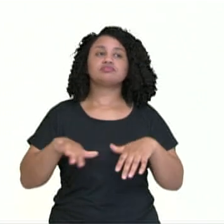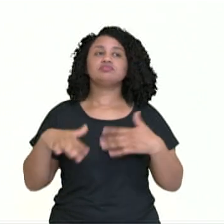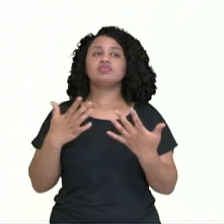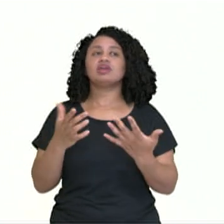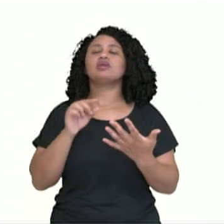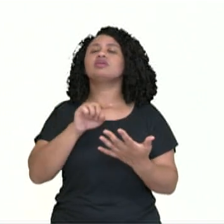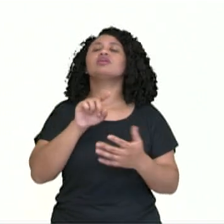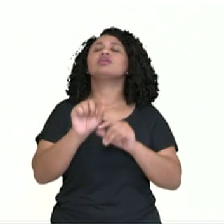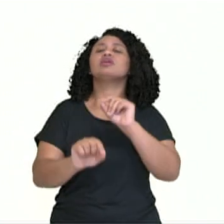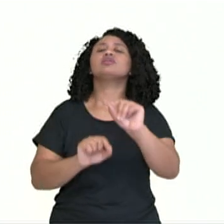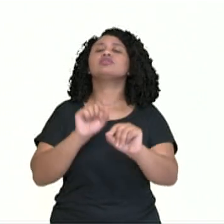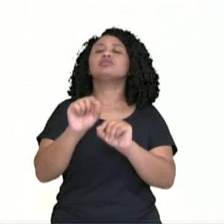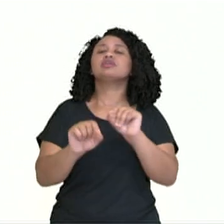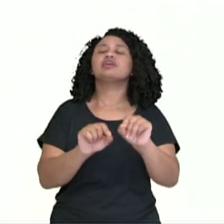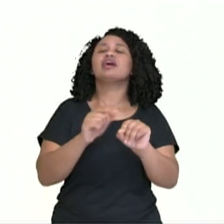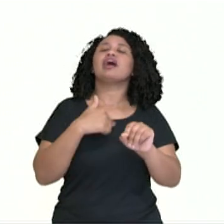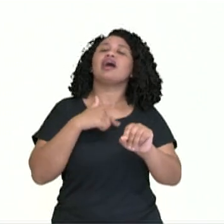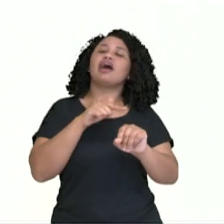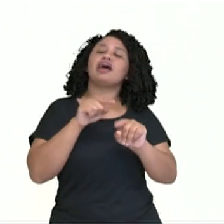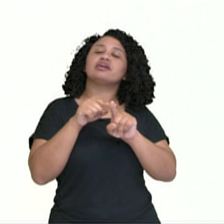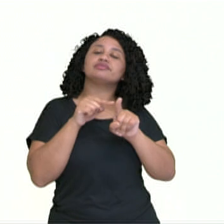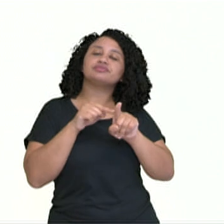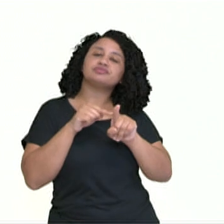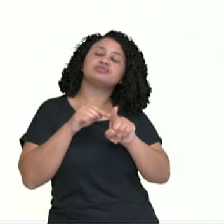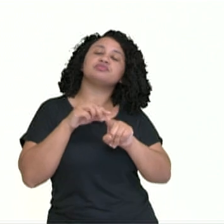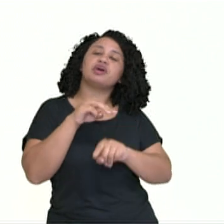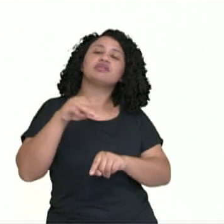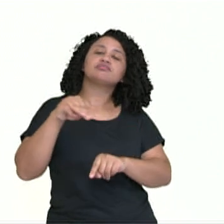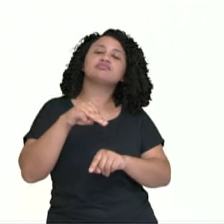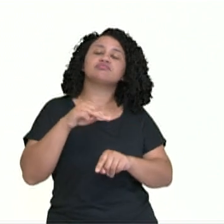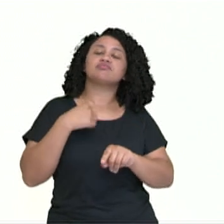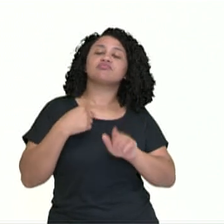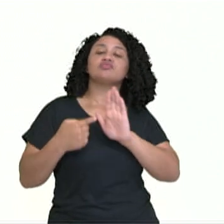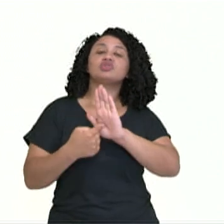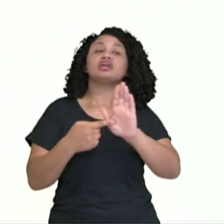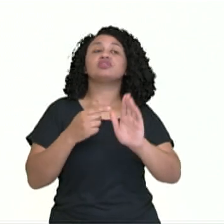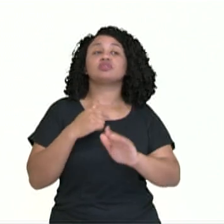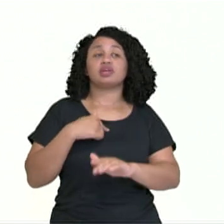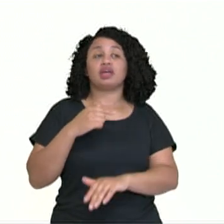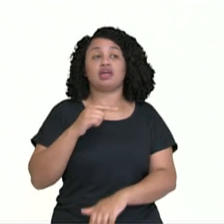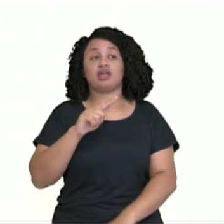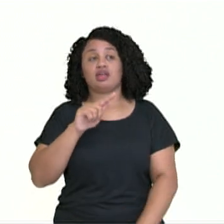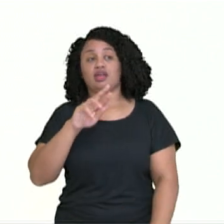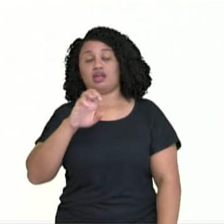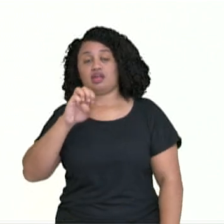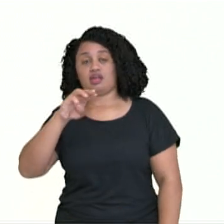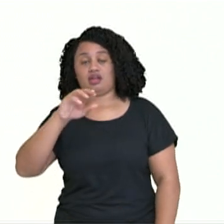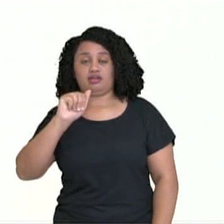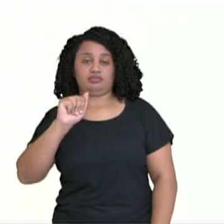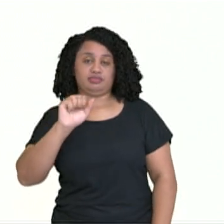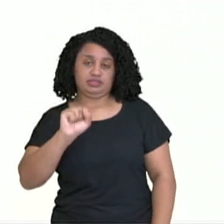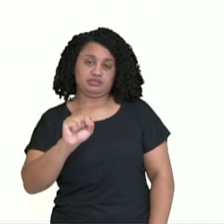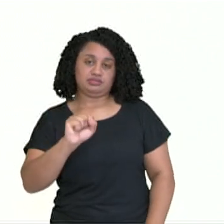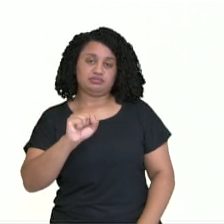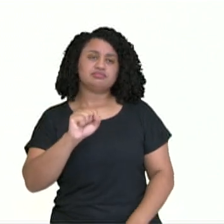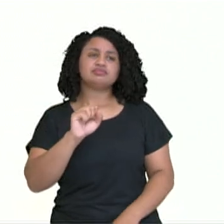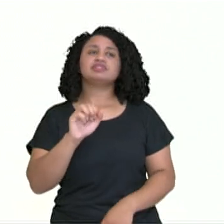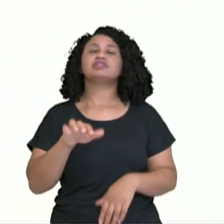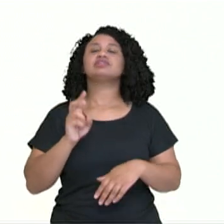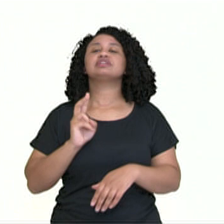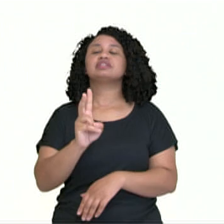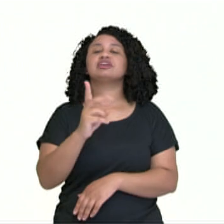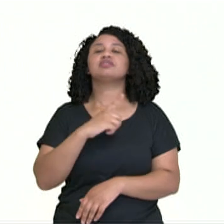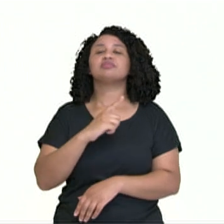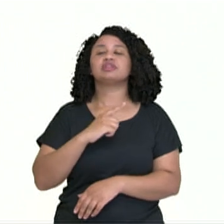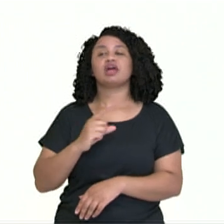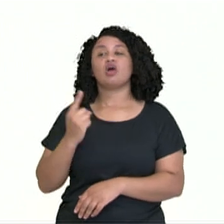massa molar? Nada mais é do que a massa expressa em grama. E veja, essa massa expressa em grama está contida sempre em 1